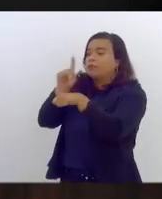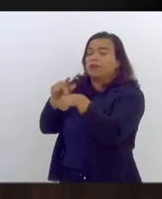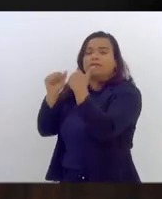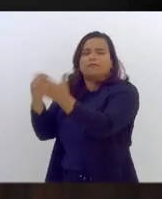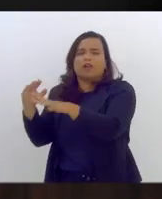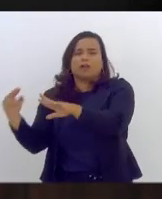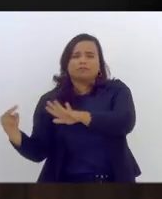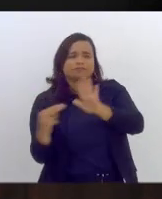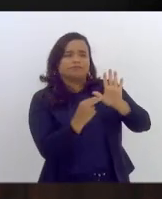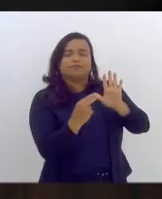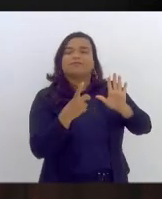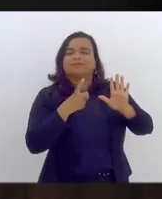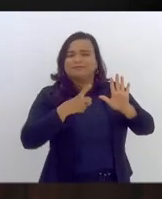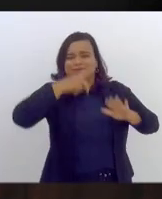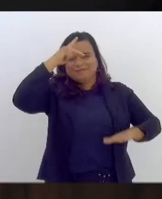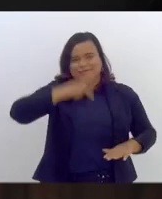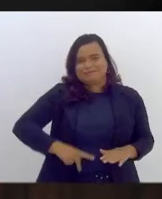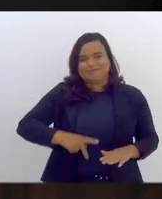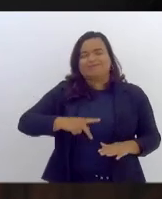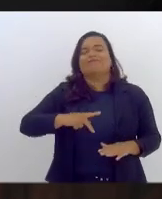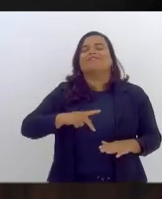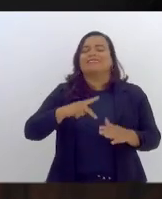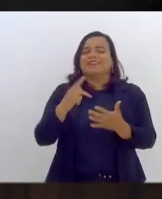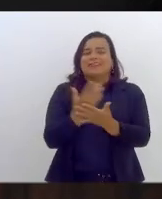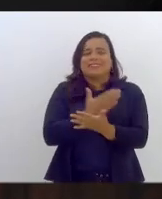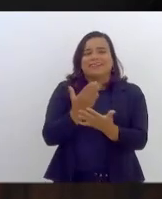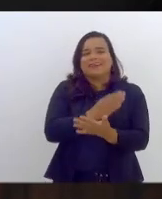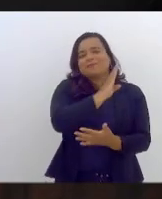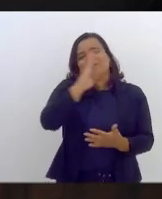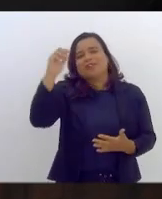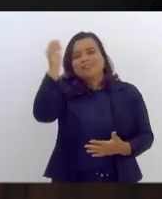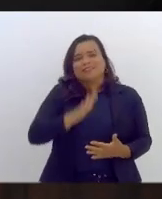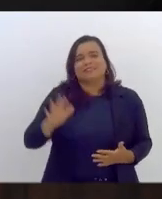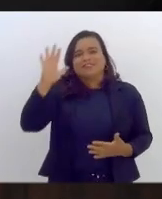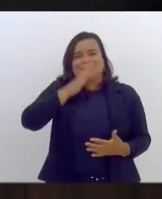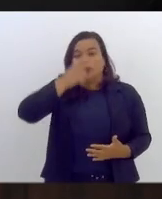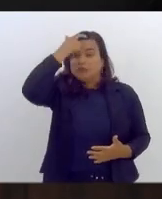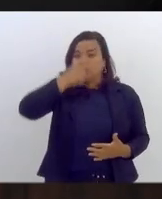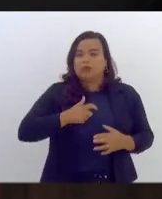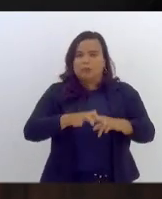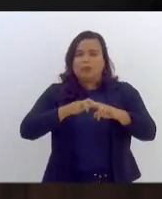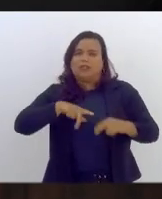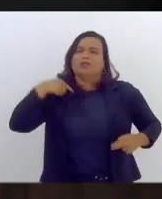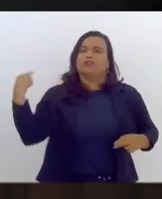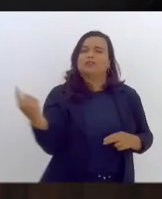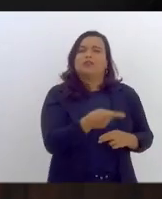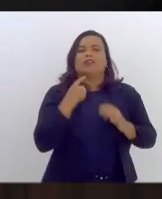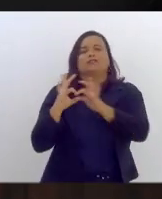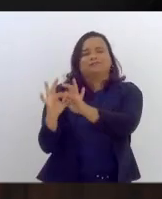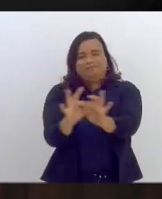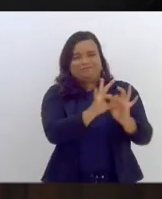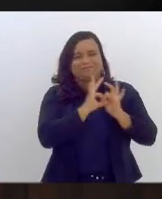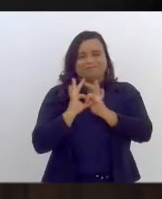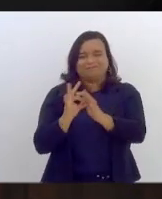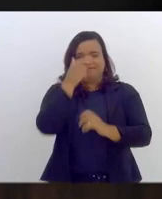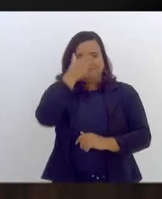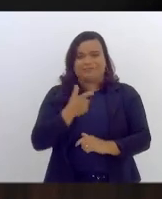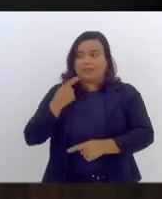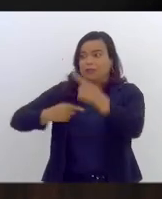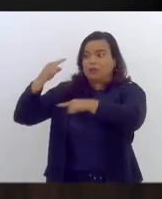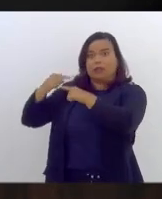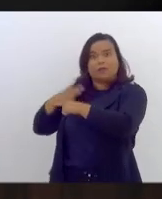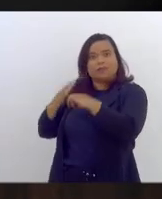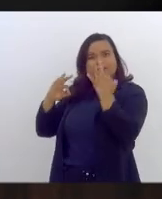nosso presidente da Biblioteca Nacional. Eu sou porque nós somos. Eu sou porque os meus